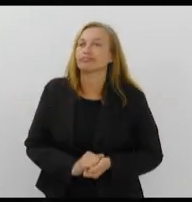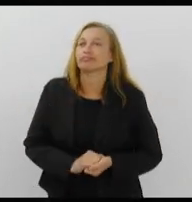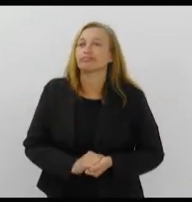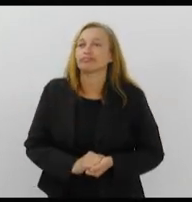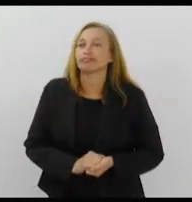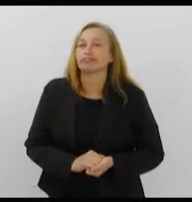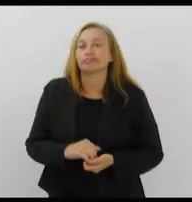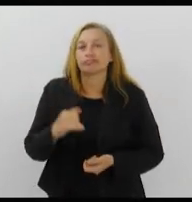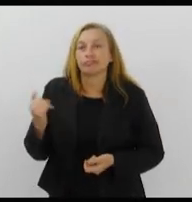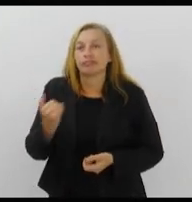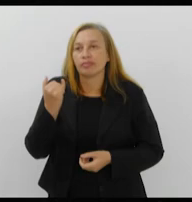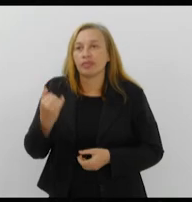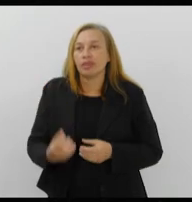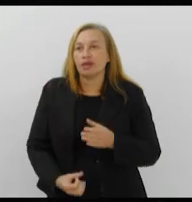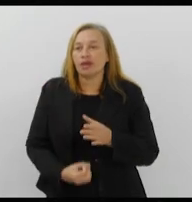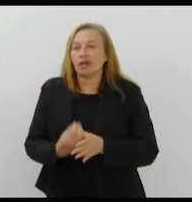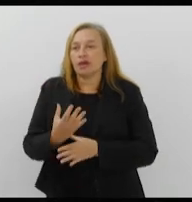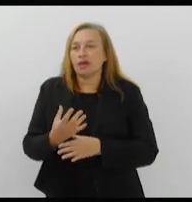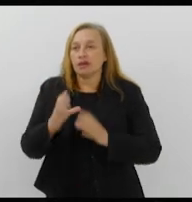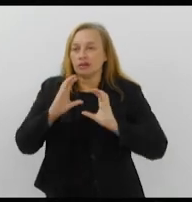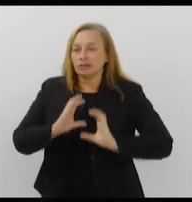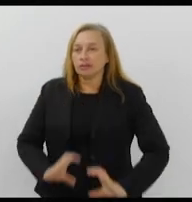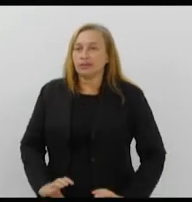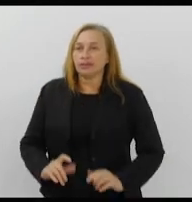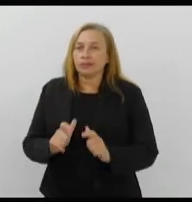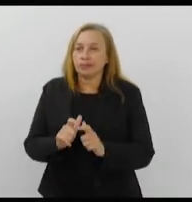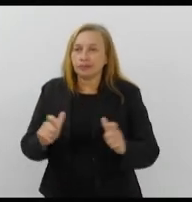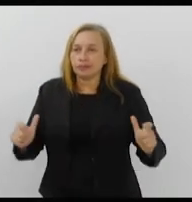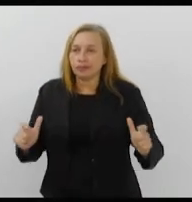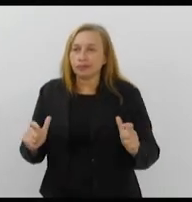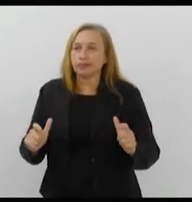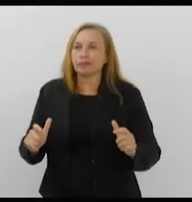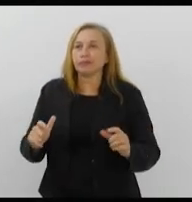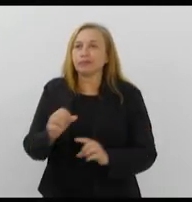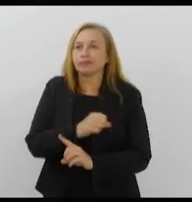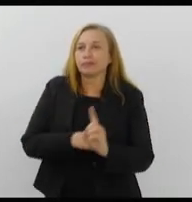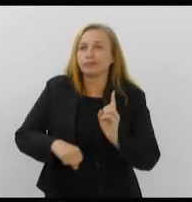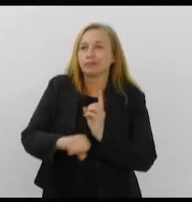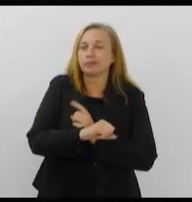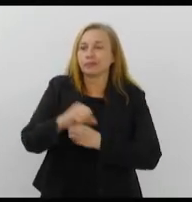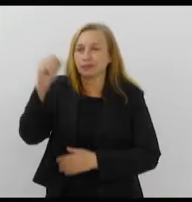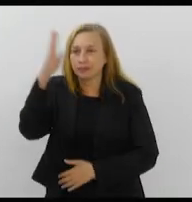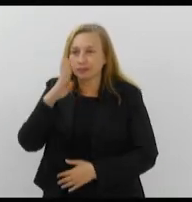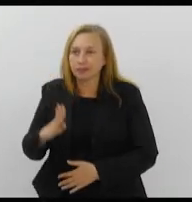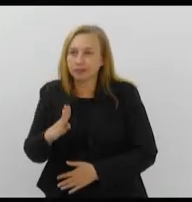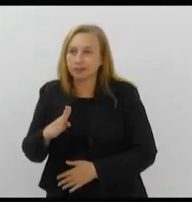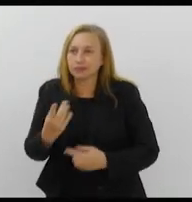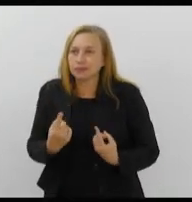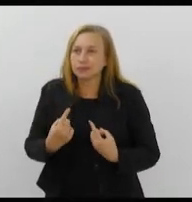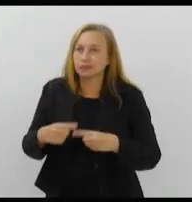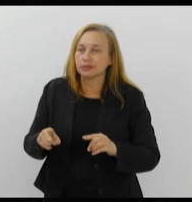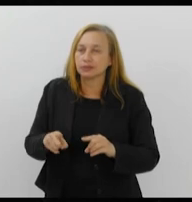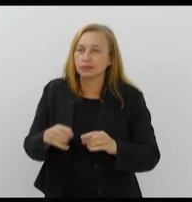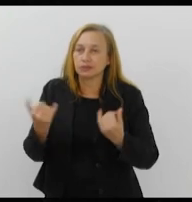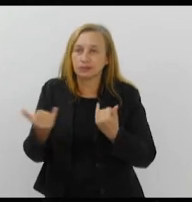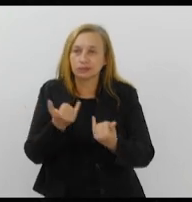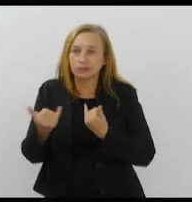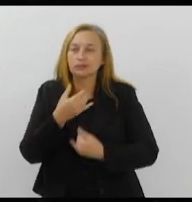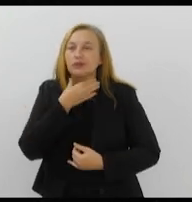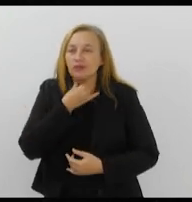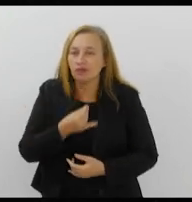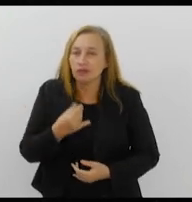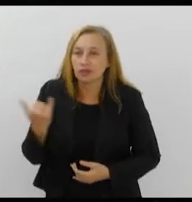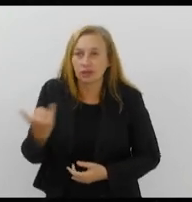importante para a construção de uma cidadania ampla na sociedade brasileira, a gente combater as fake news. É